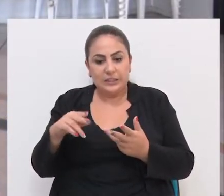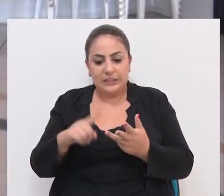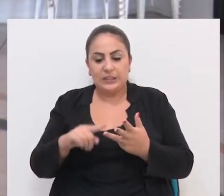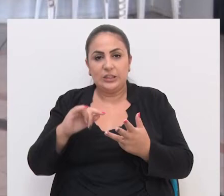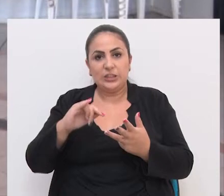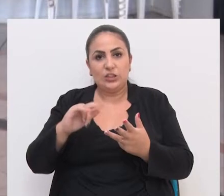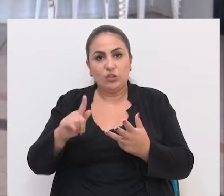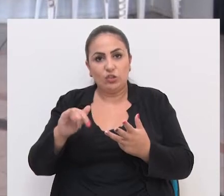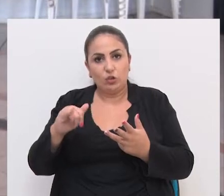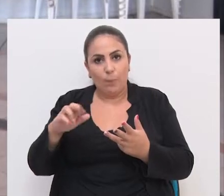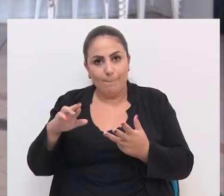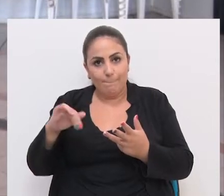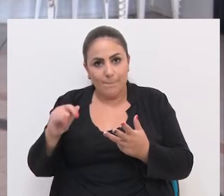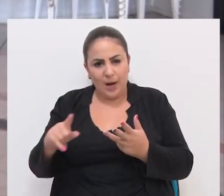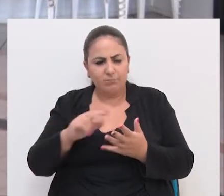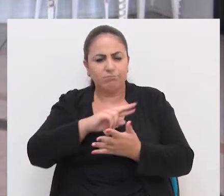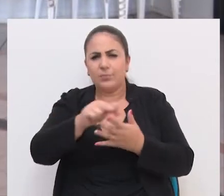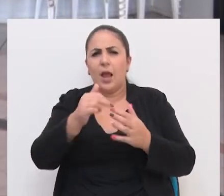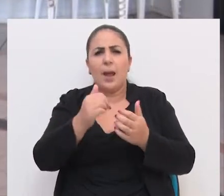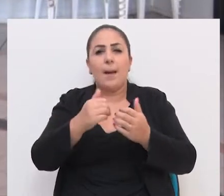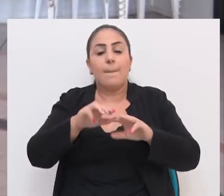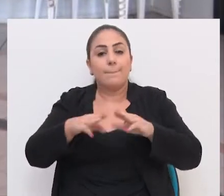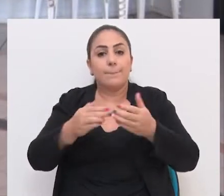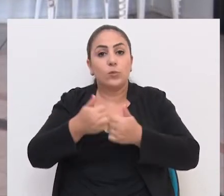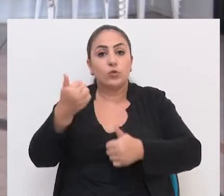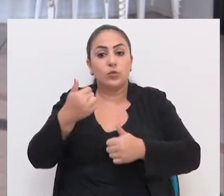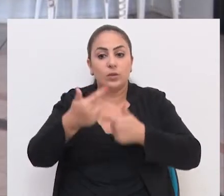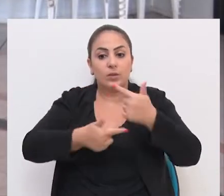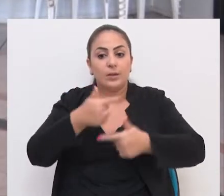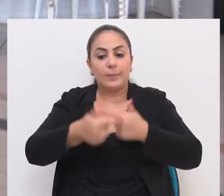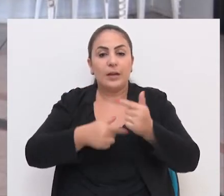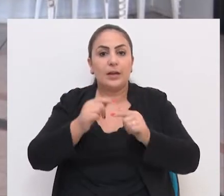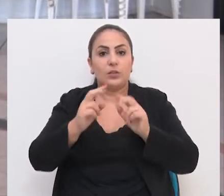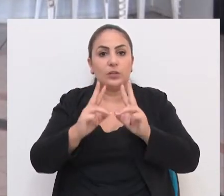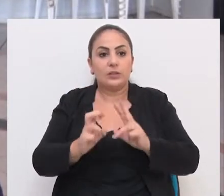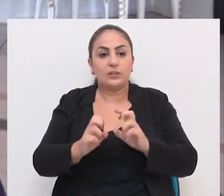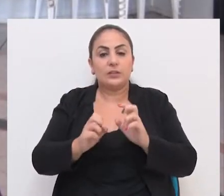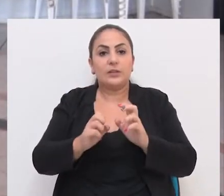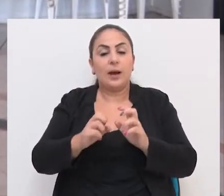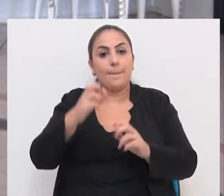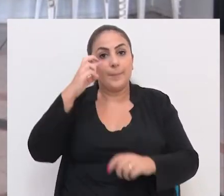com a diretoria, trabalhado na